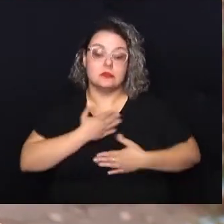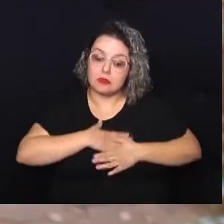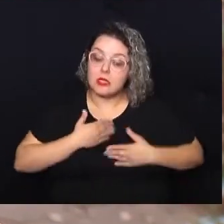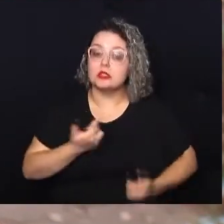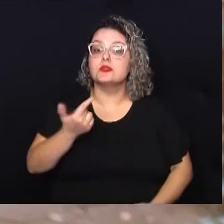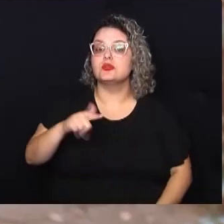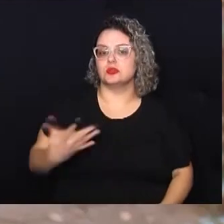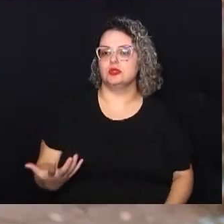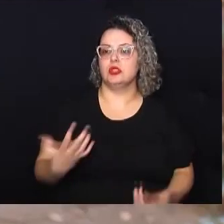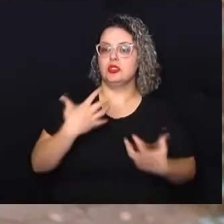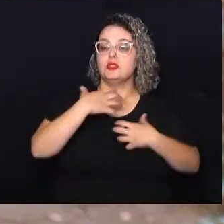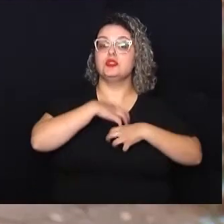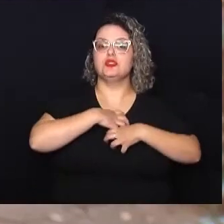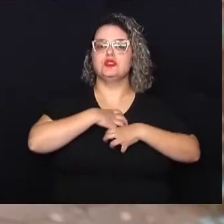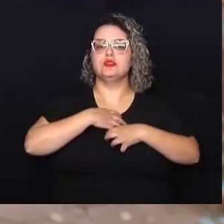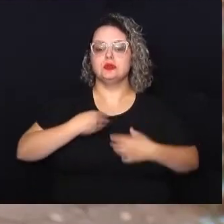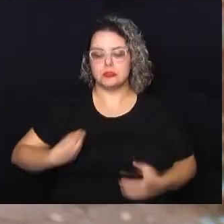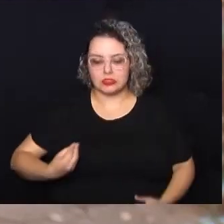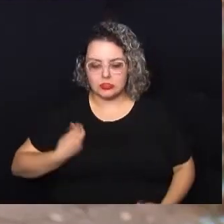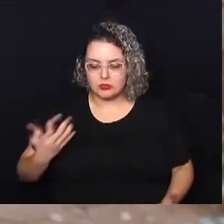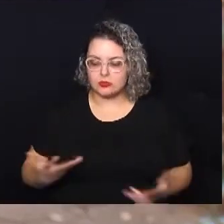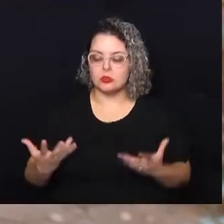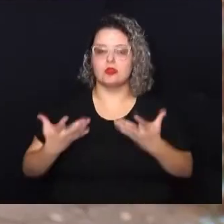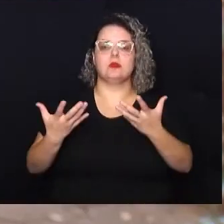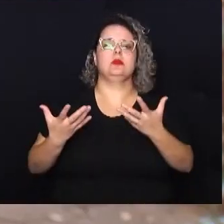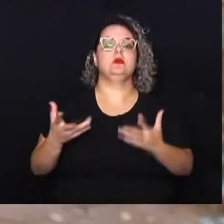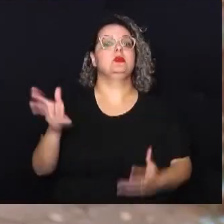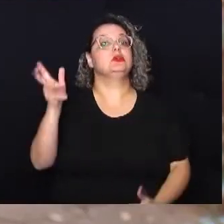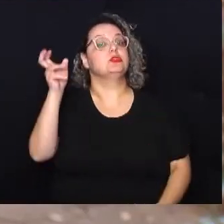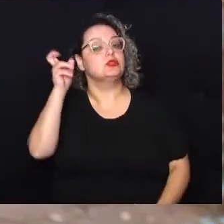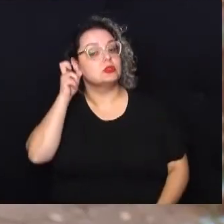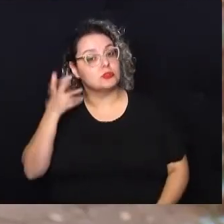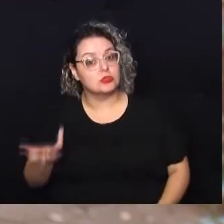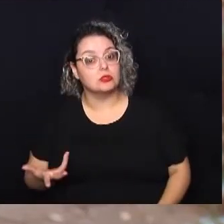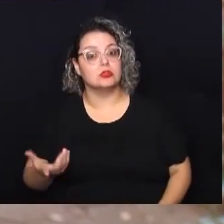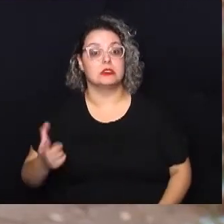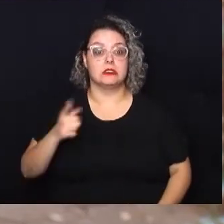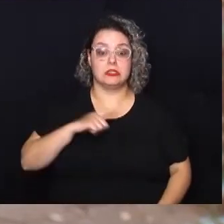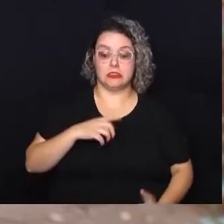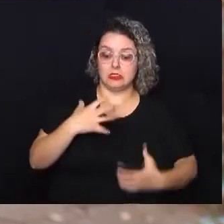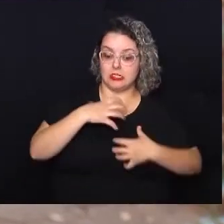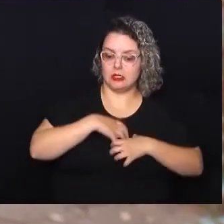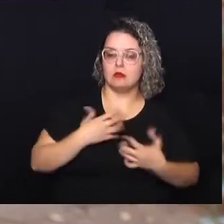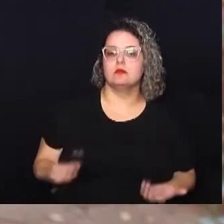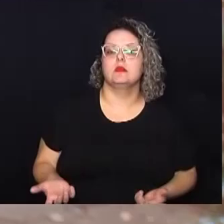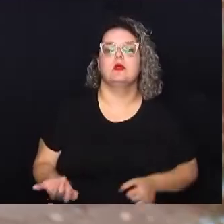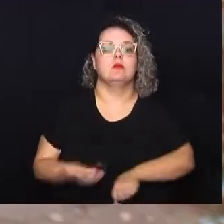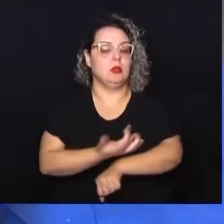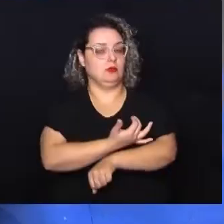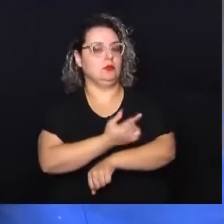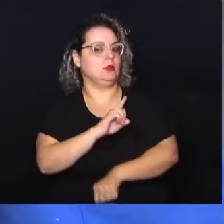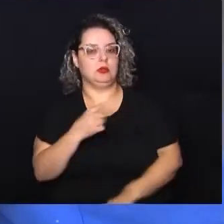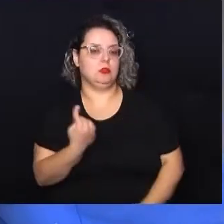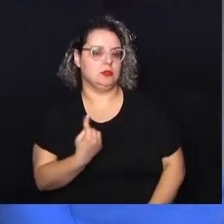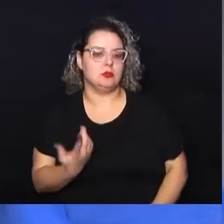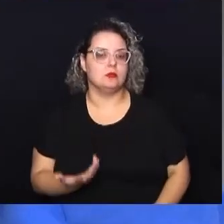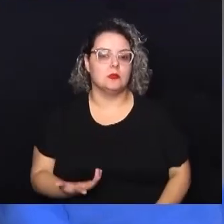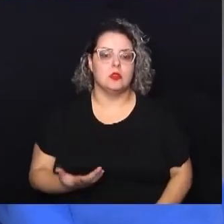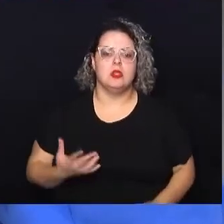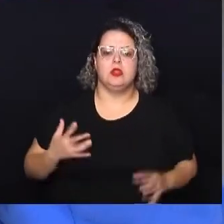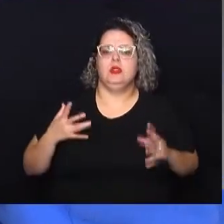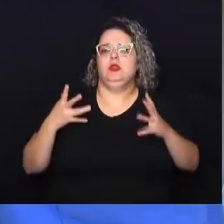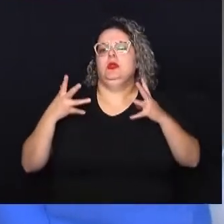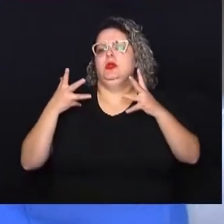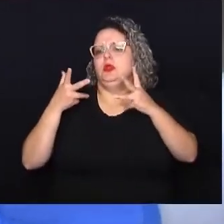de sentirem que estão vivos, que estão sendo ouvidos, que têm emoções, sentimentos, que eles não estão mais só. E tudo aquilo que